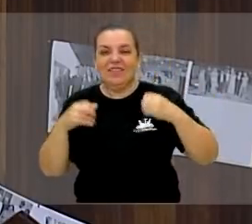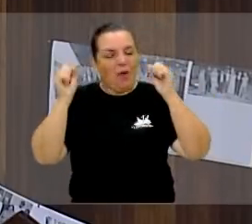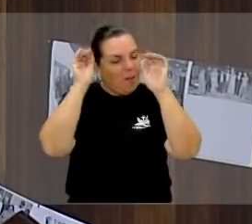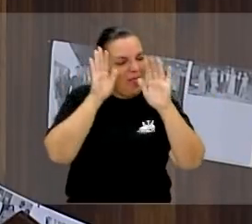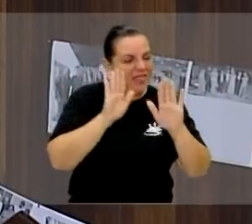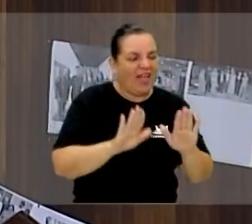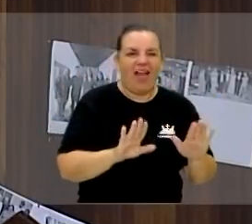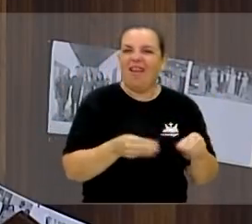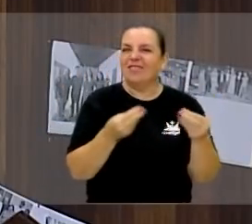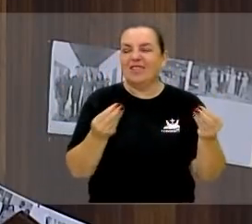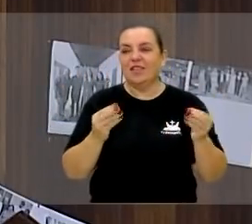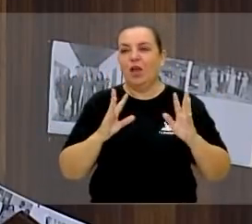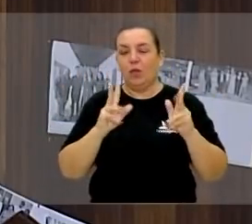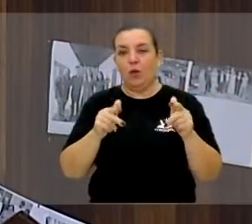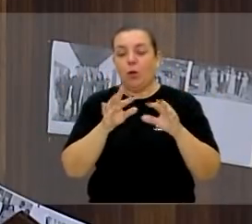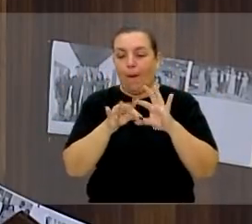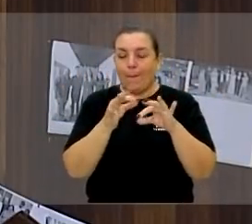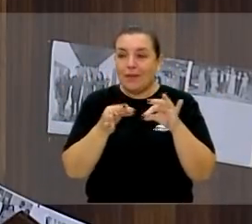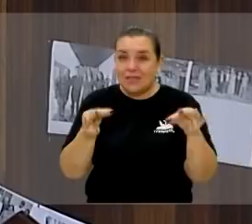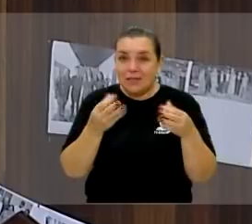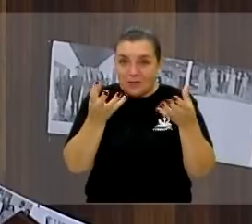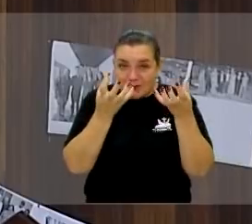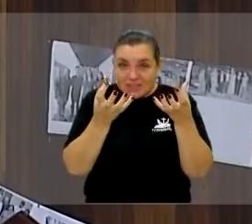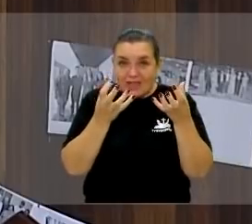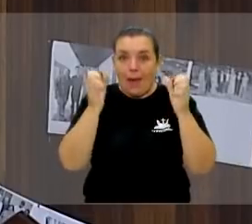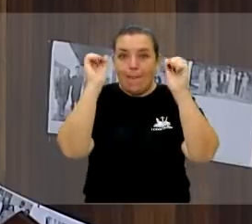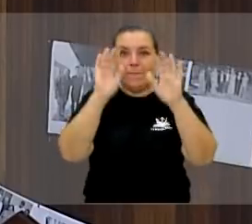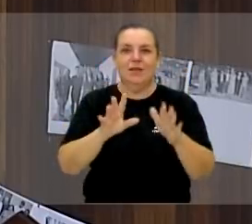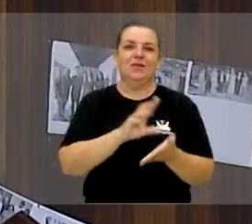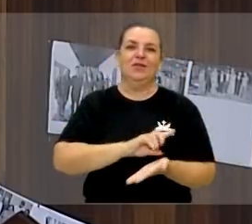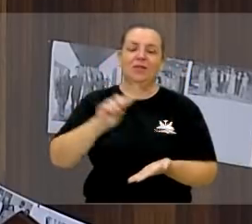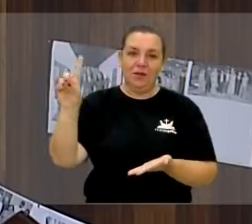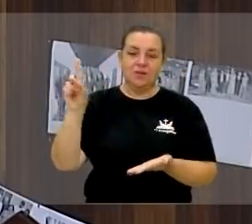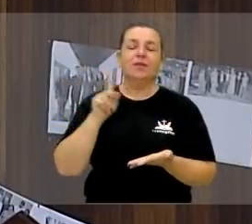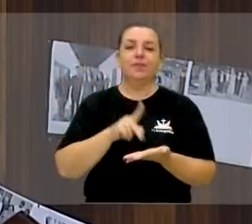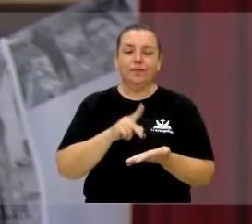homenagens, o presente que mais você quer é a bênção de Deus.